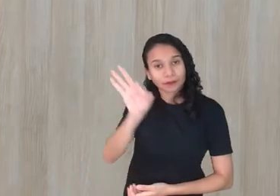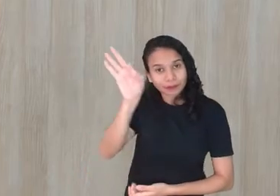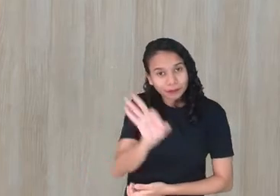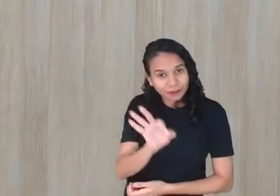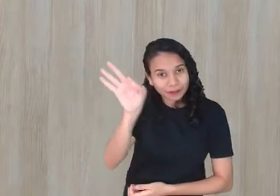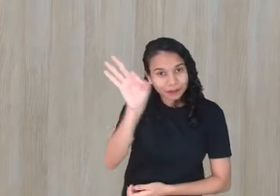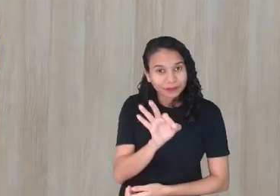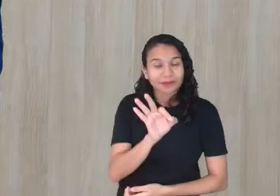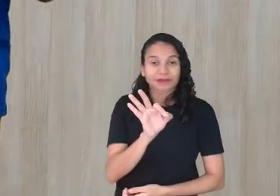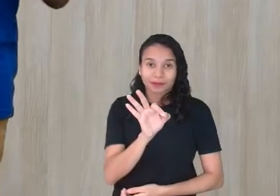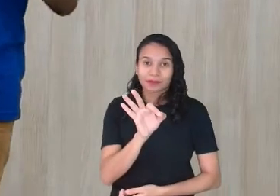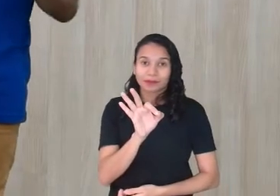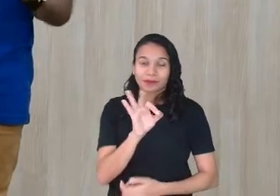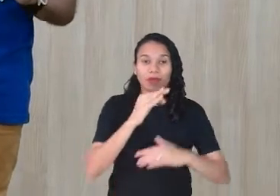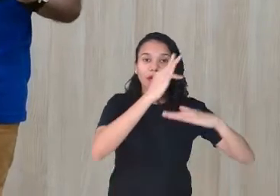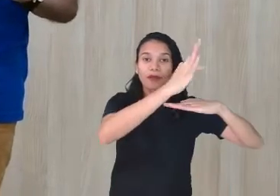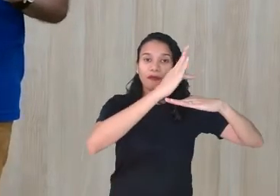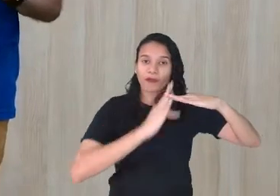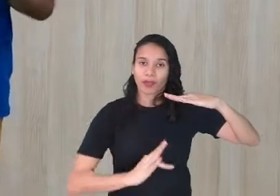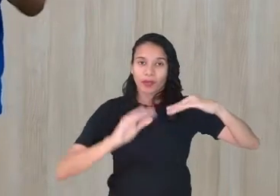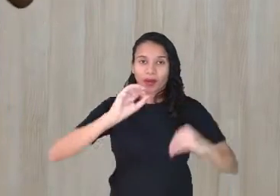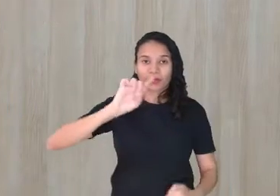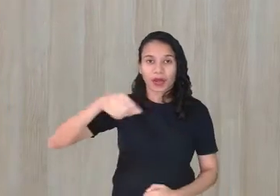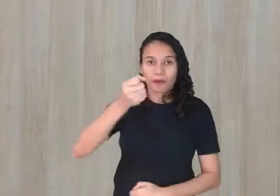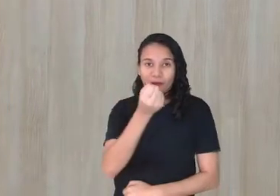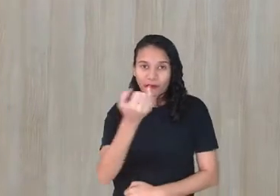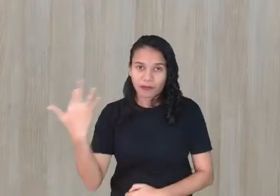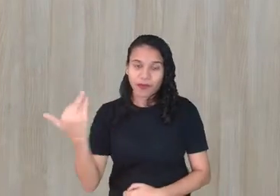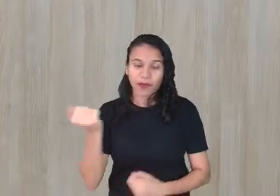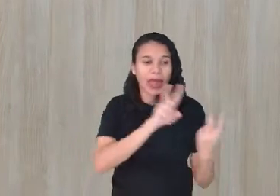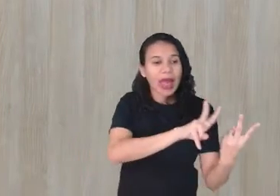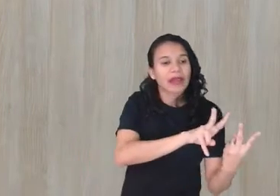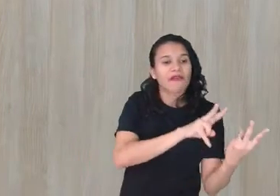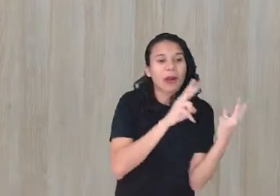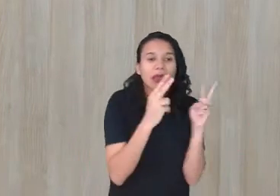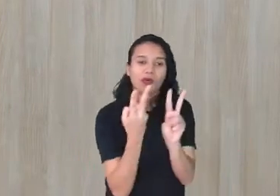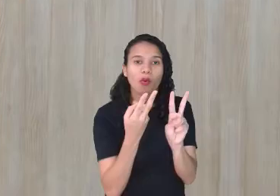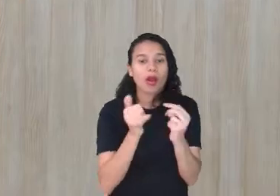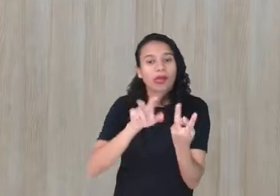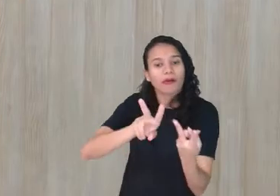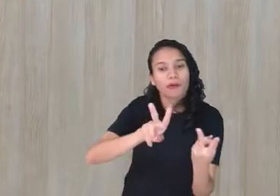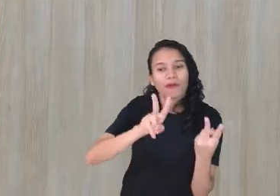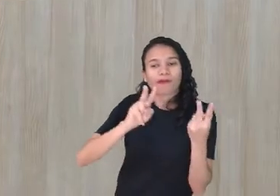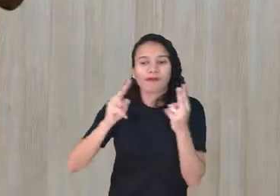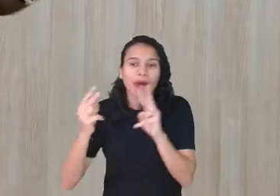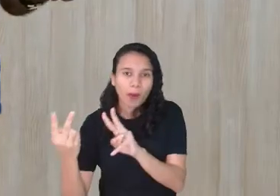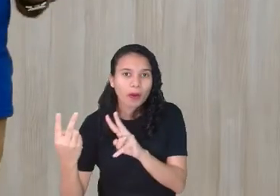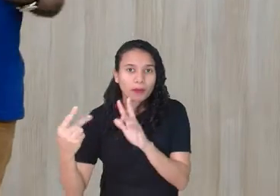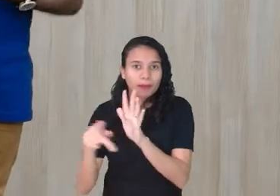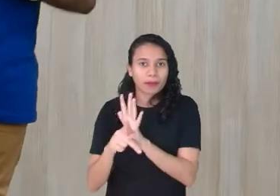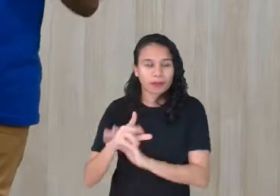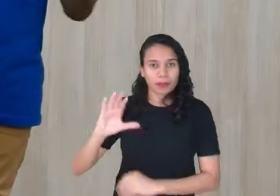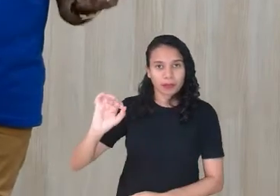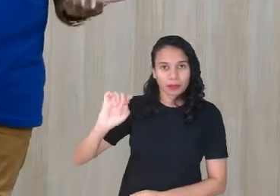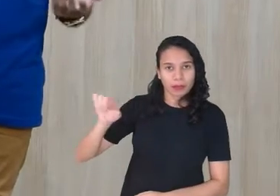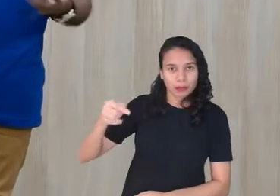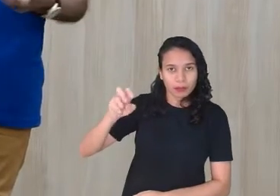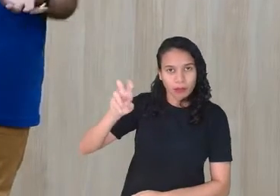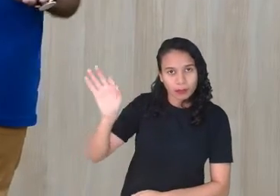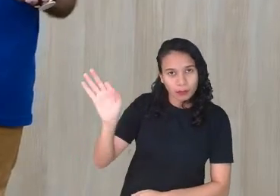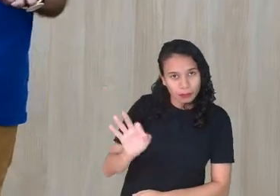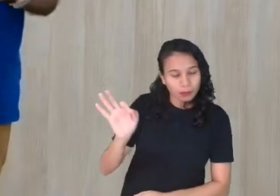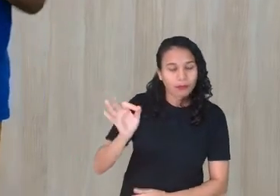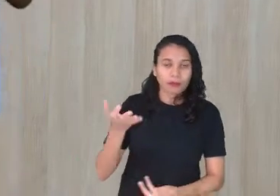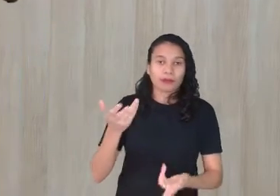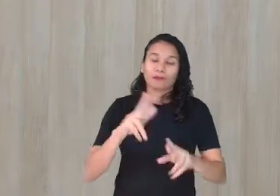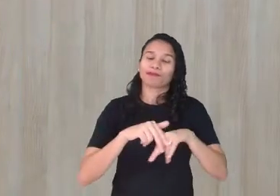porcentagem e fração decimal, que é a transformação de uma porcentagem em fração decimal e decimal em porcentagem. Como